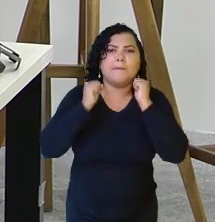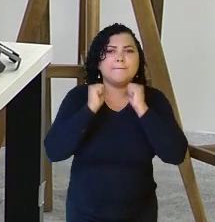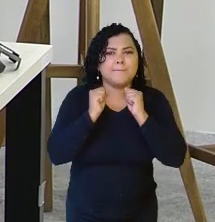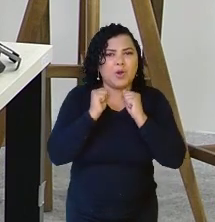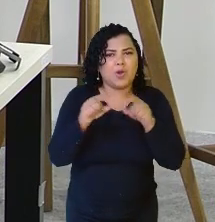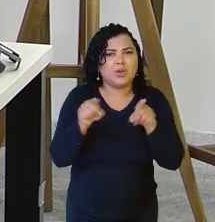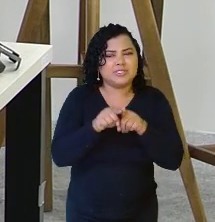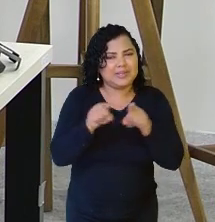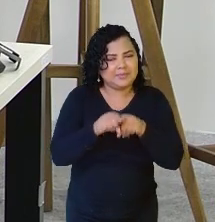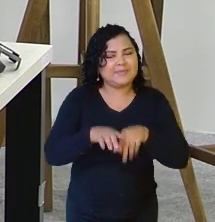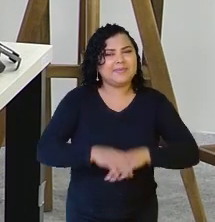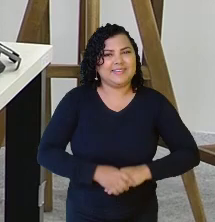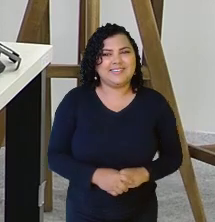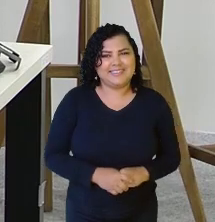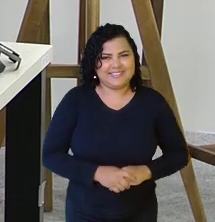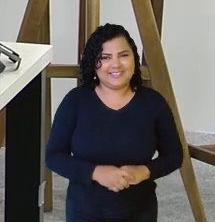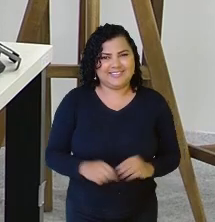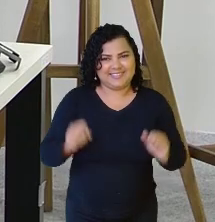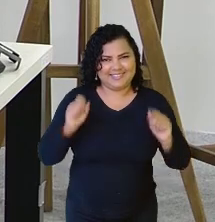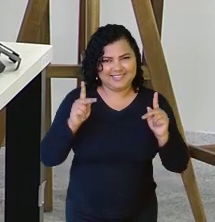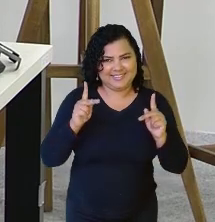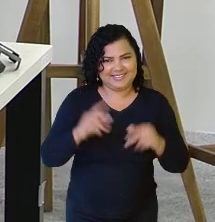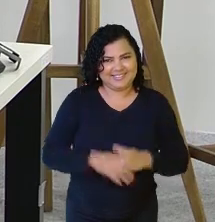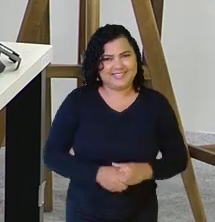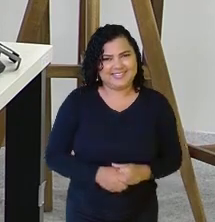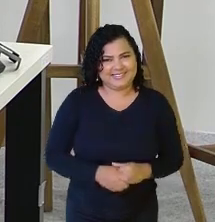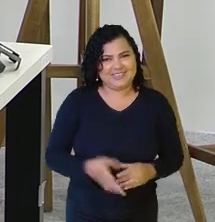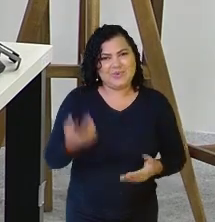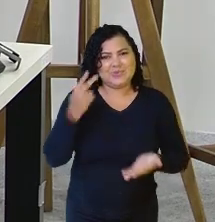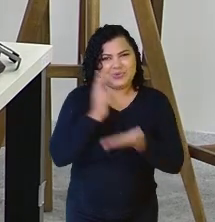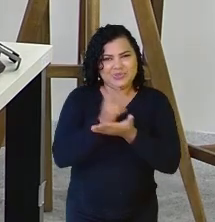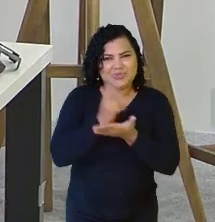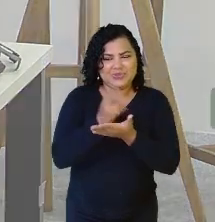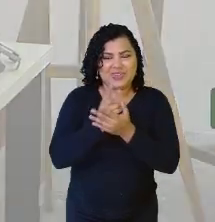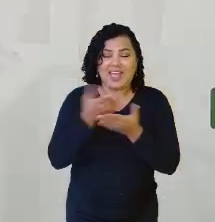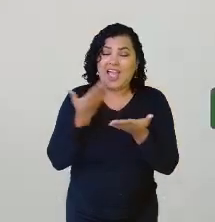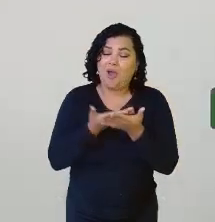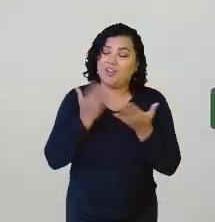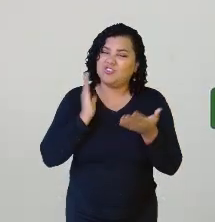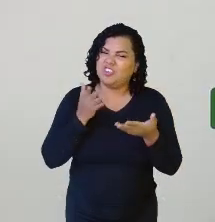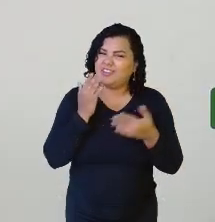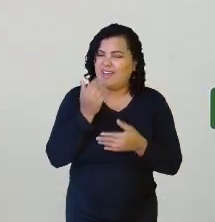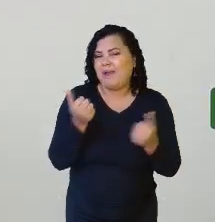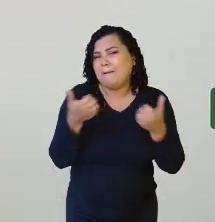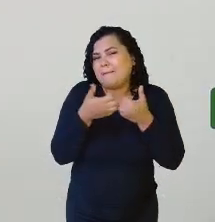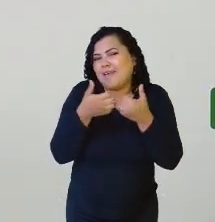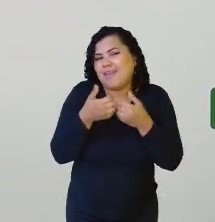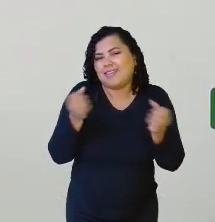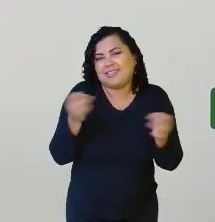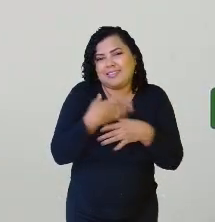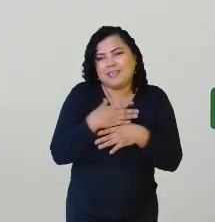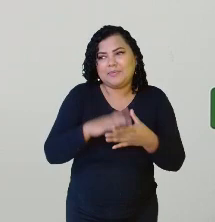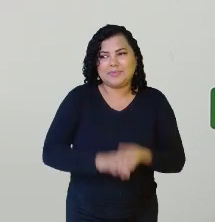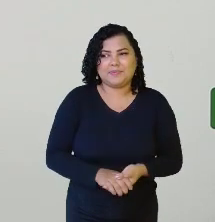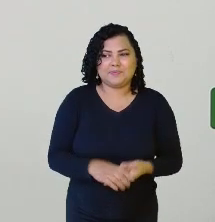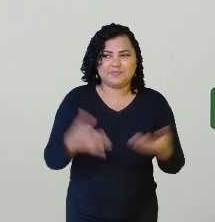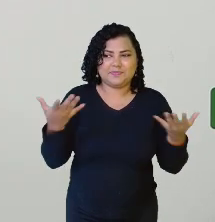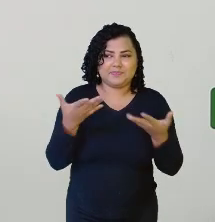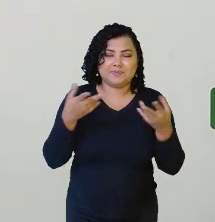e mandando pelo YouTube, tá valendo, viu? Vamos lá, vamos continuar a nossa aula, tá terminando já. Aí a gente vai